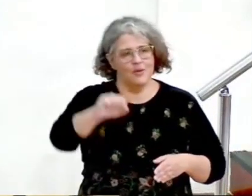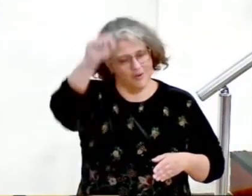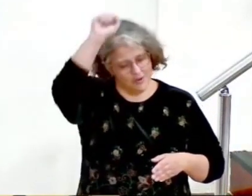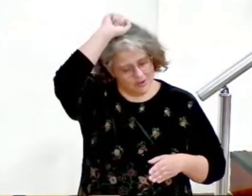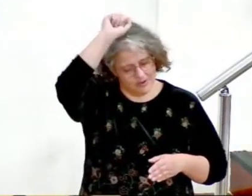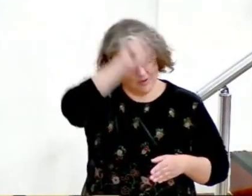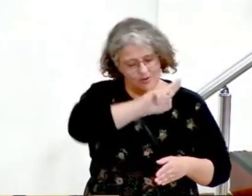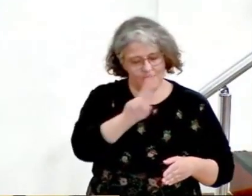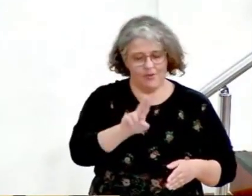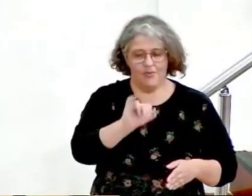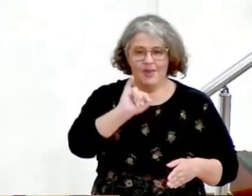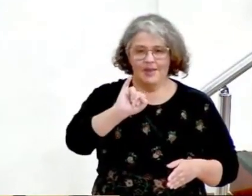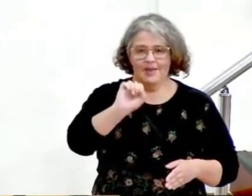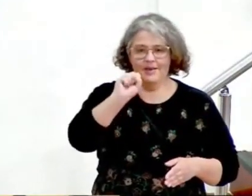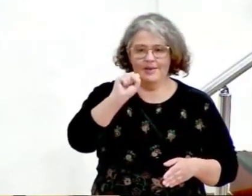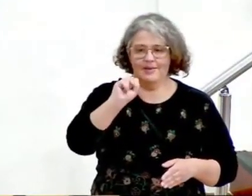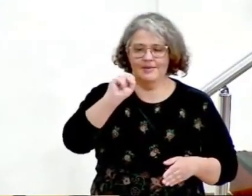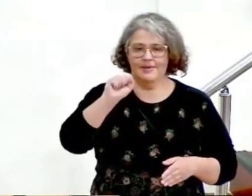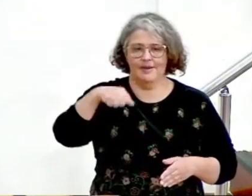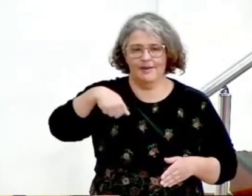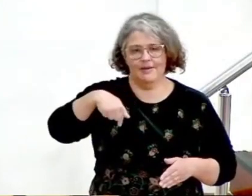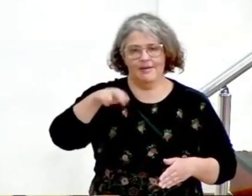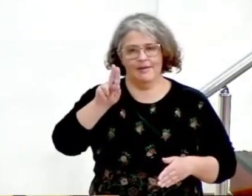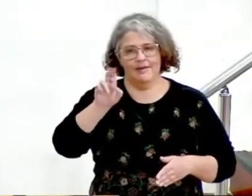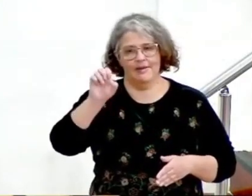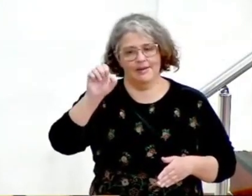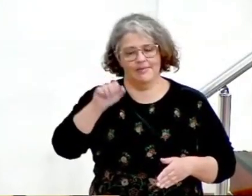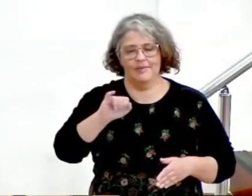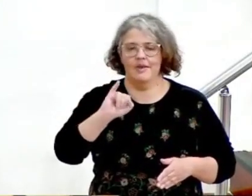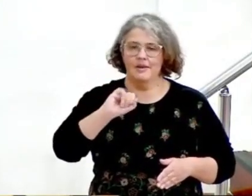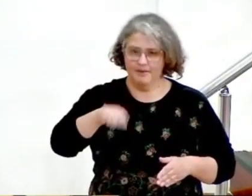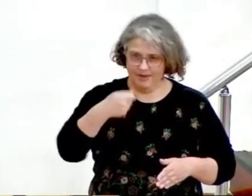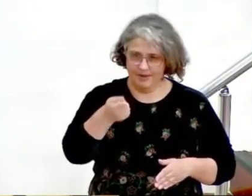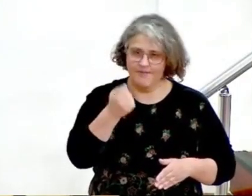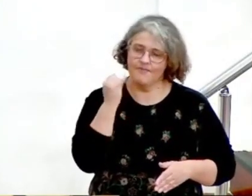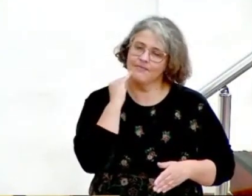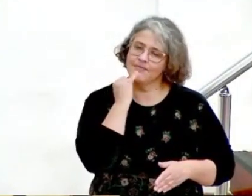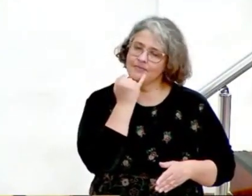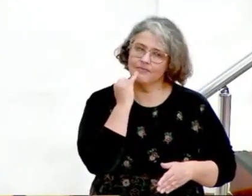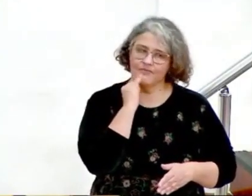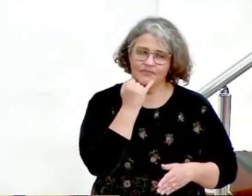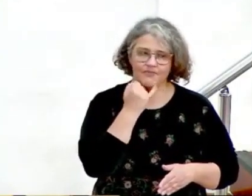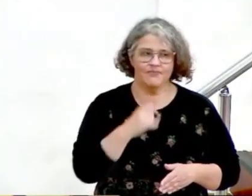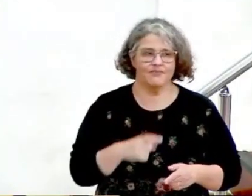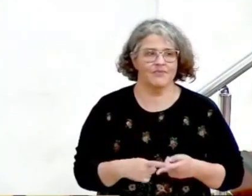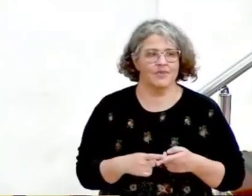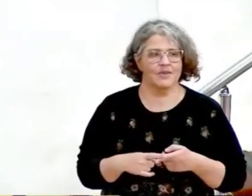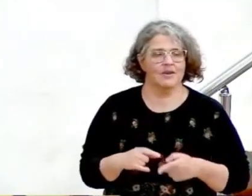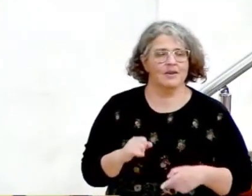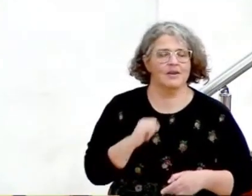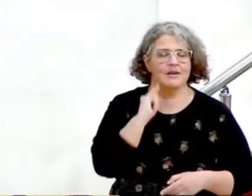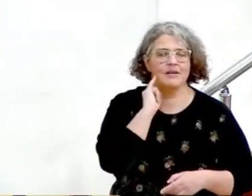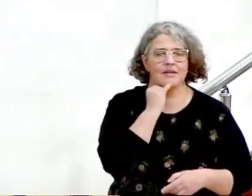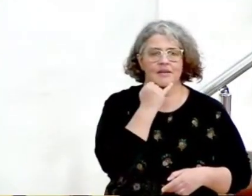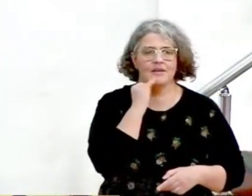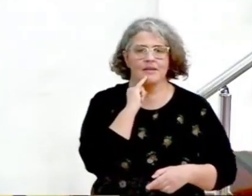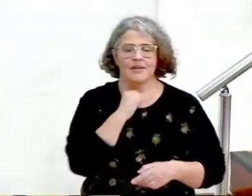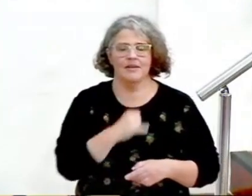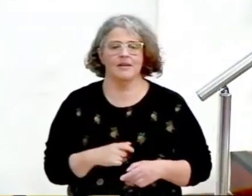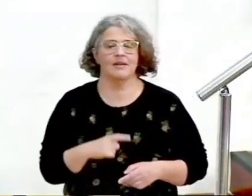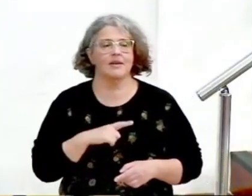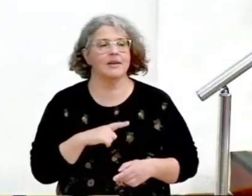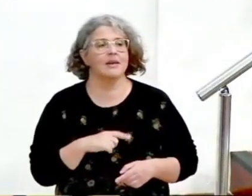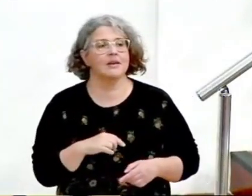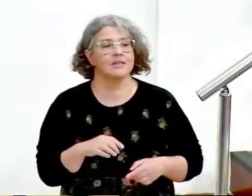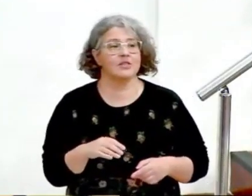Isaque. Abraão circuncidou a seu filho Isaque quando este era de 8 dias, segundo Deus lhe havia ordenado. Tinha